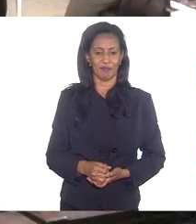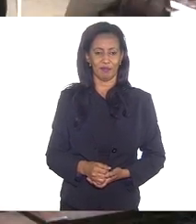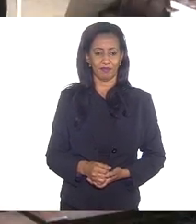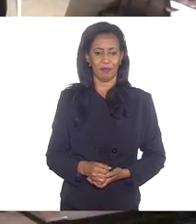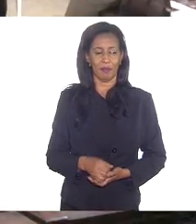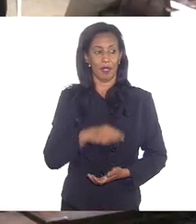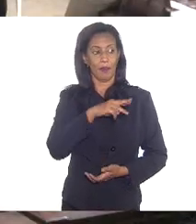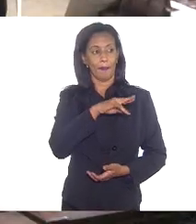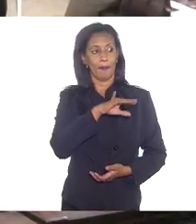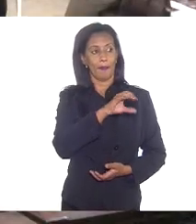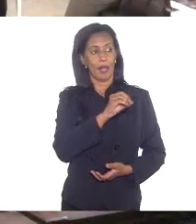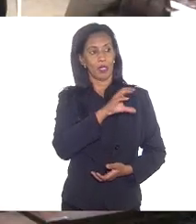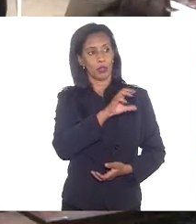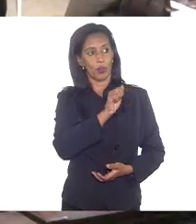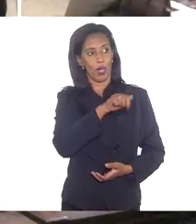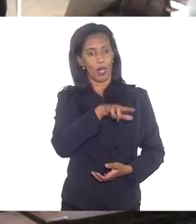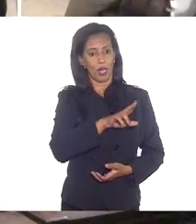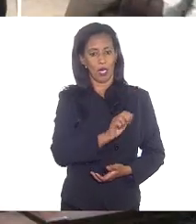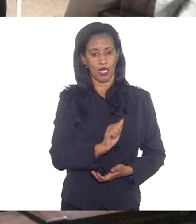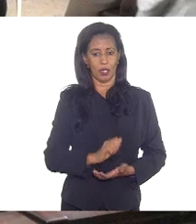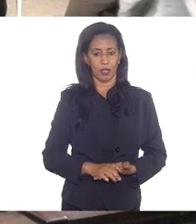Deputado Márcio Canella.